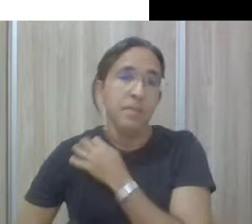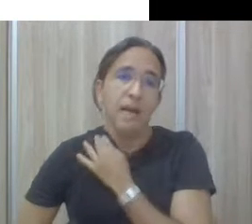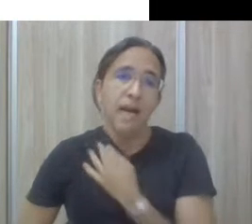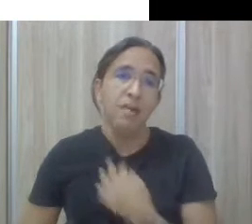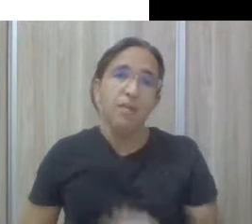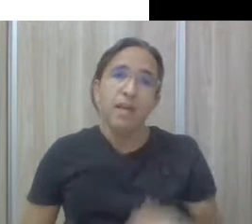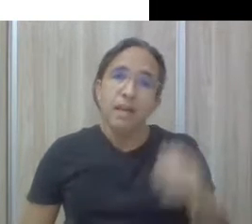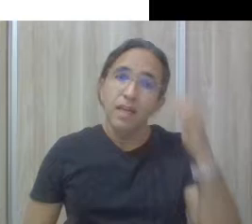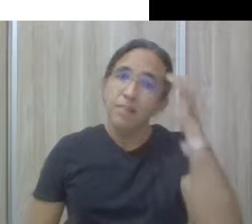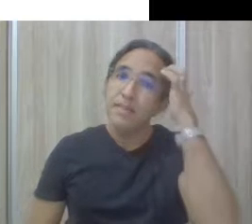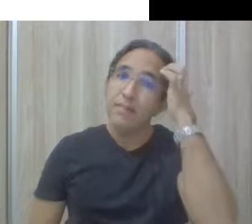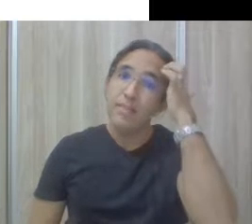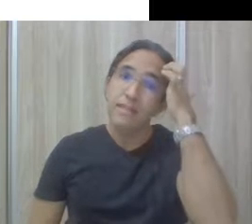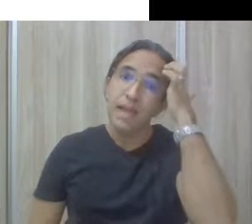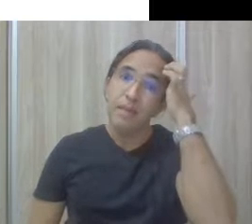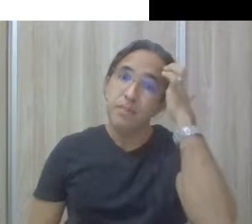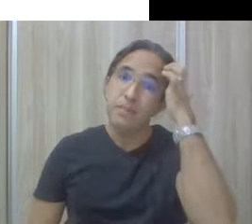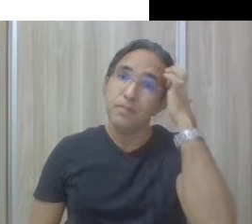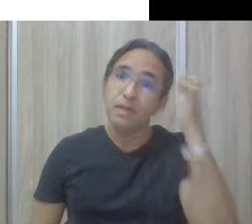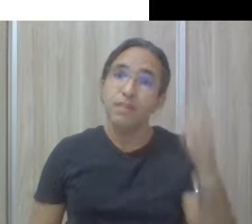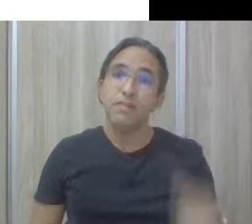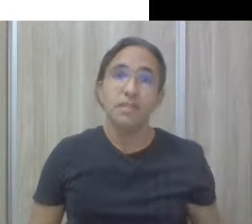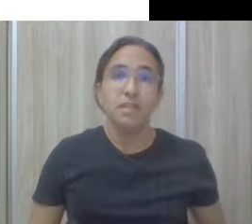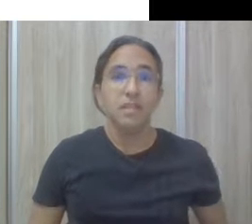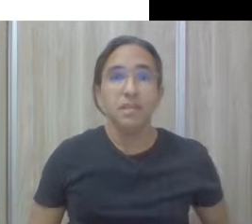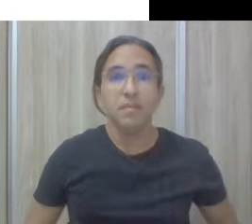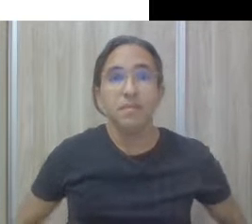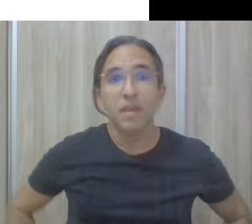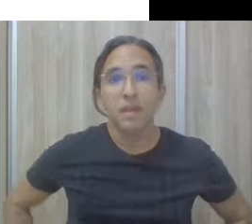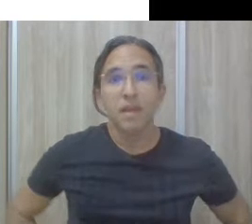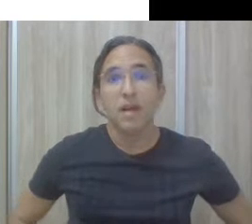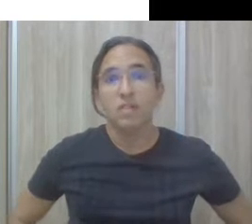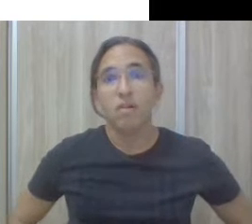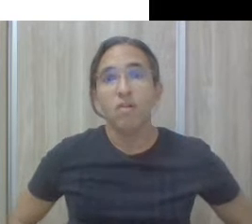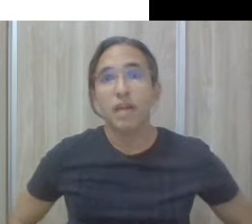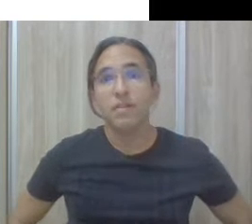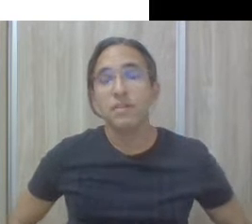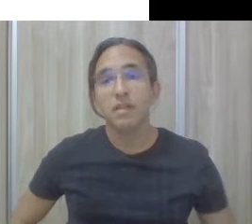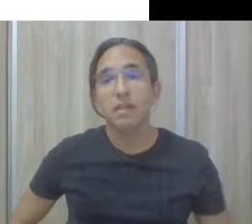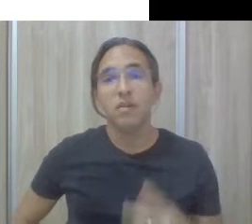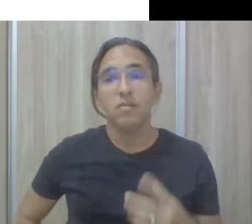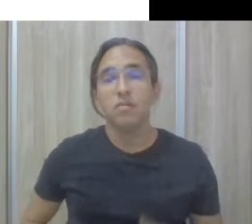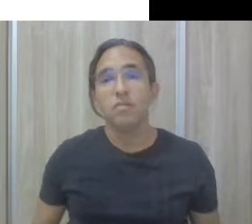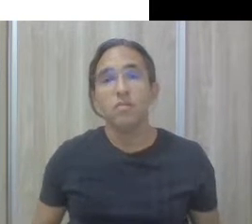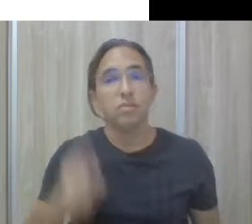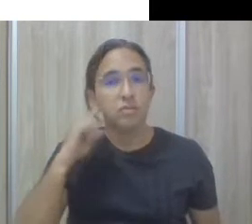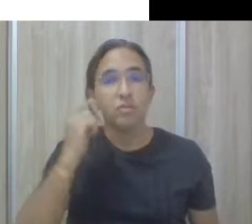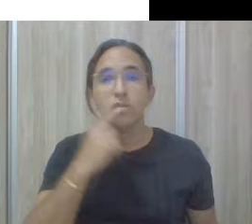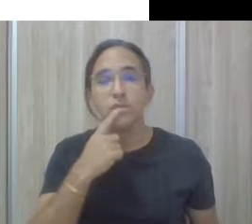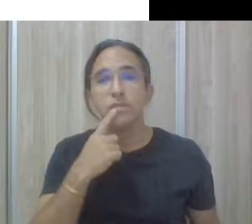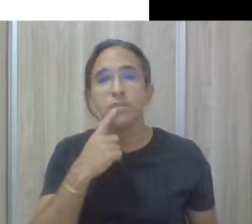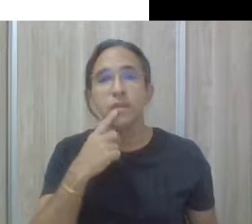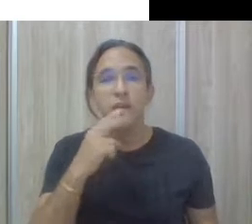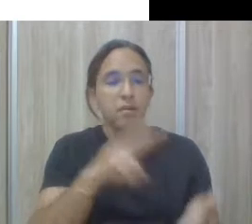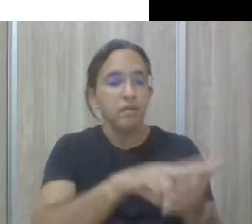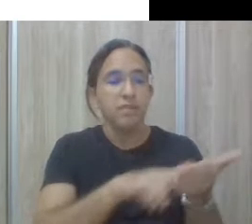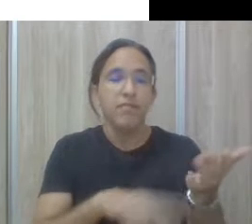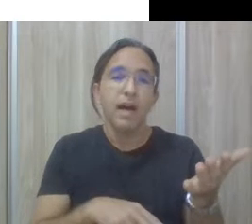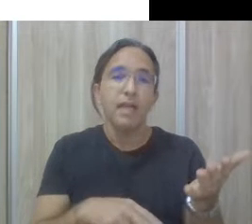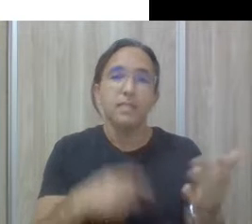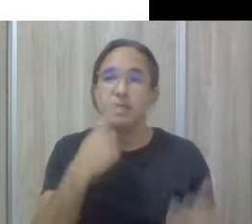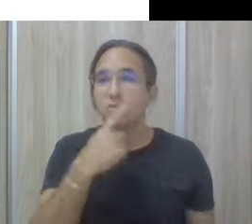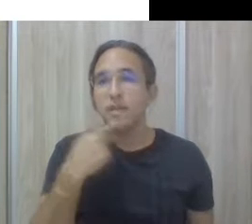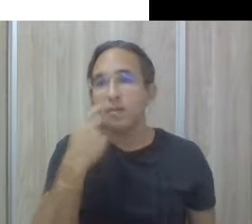leitura labial, ele não precisava de intérprete. Eu achava assim que só o cara fazendo o surdo, quando